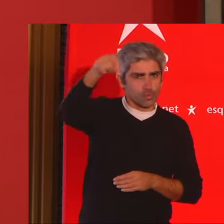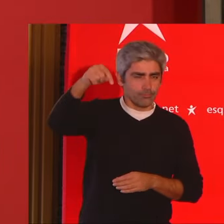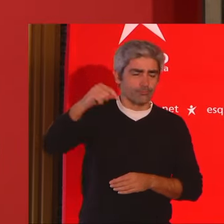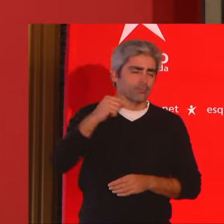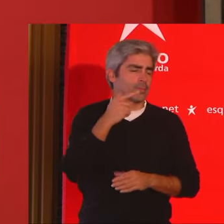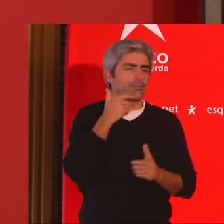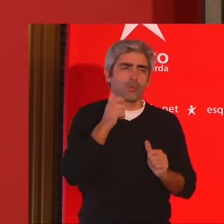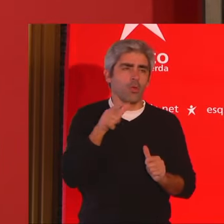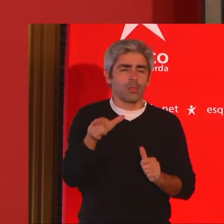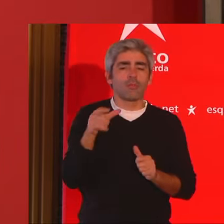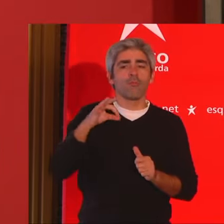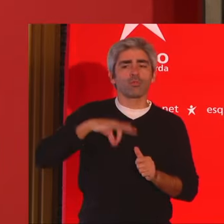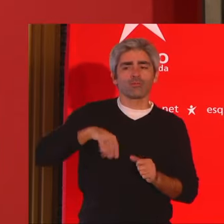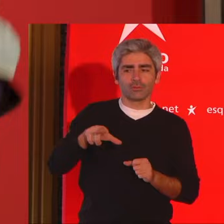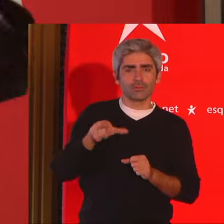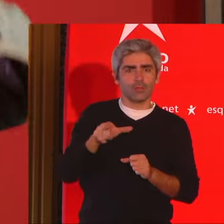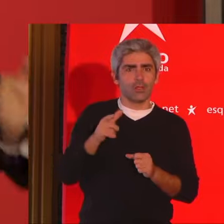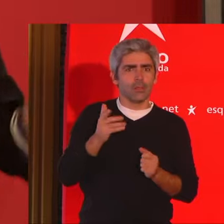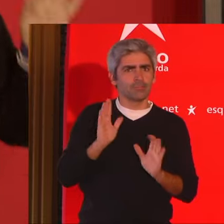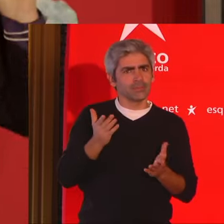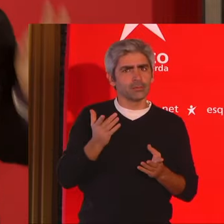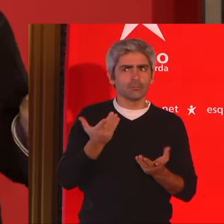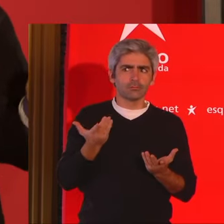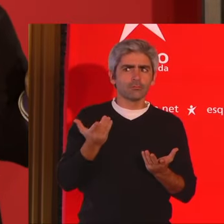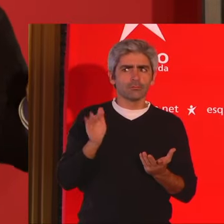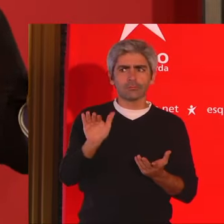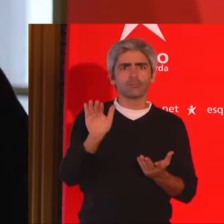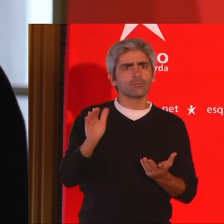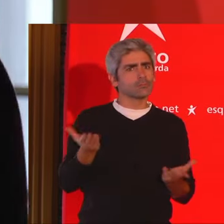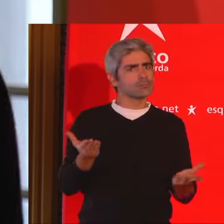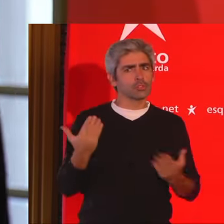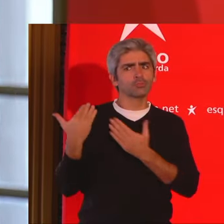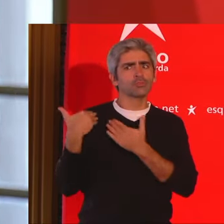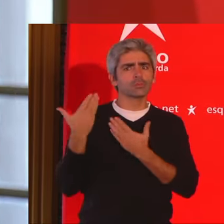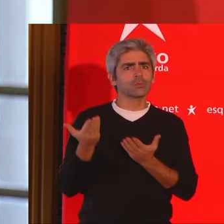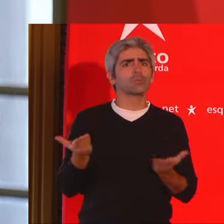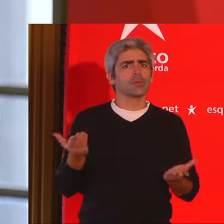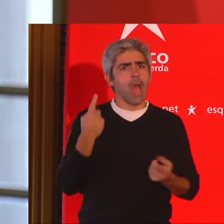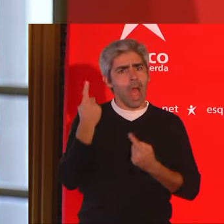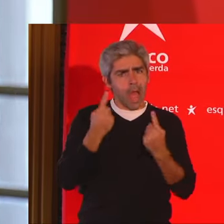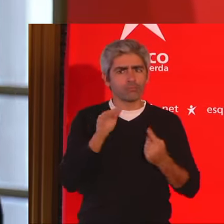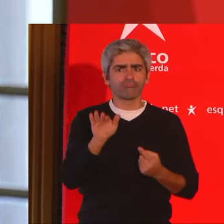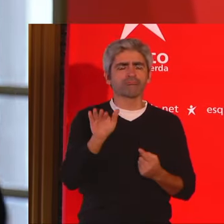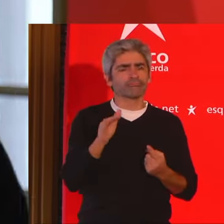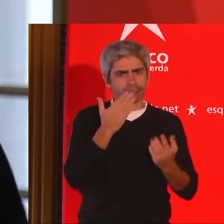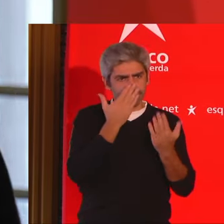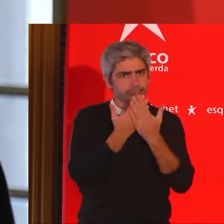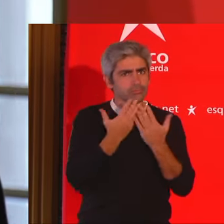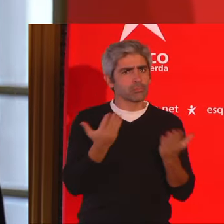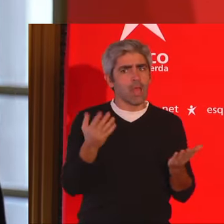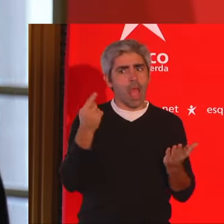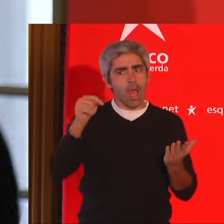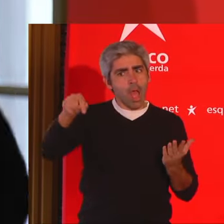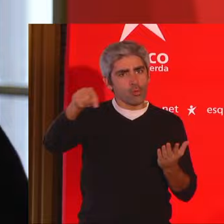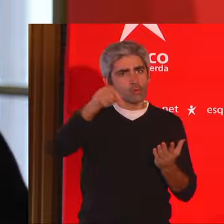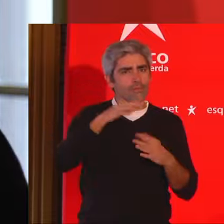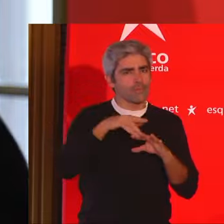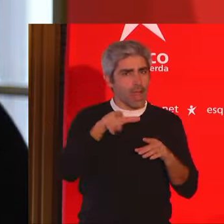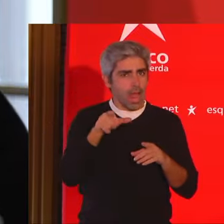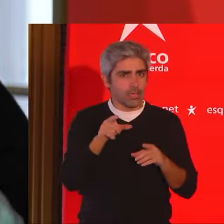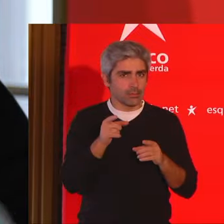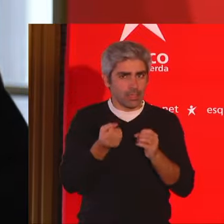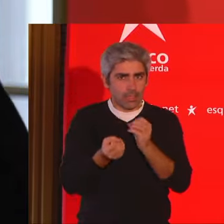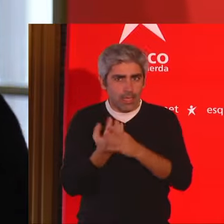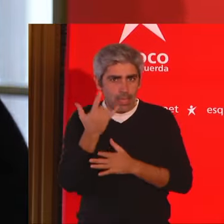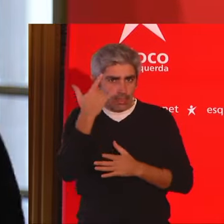os profissionais deste setor não sejam confrontados com as suas responsabilidades. Alguns são mesmo a fonte destes